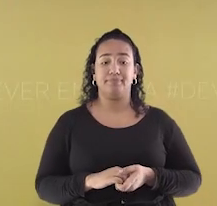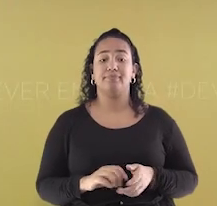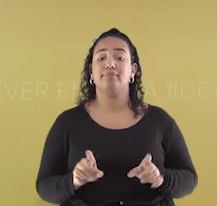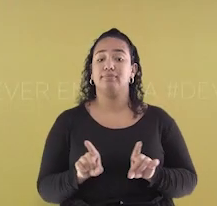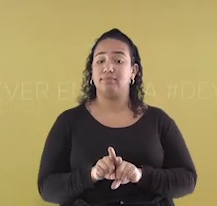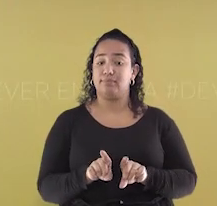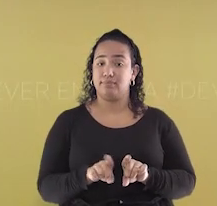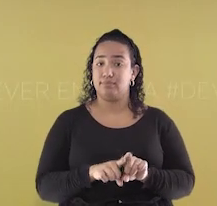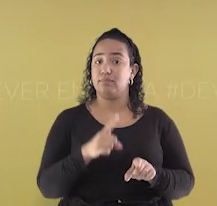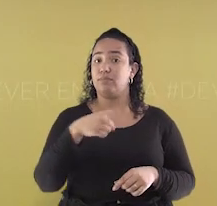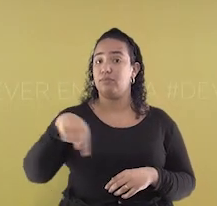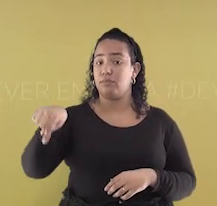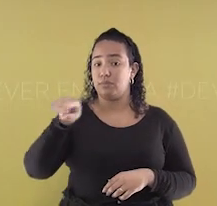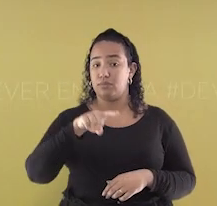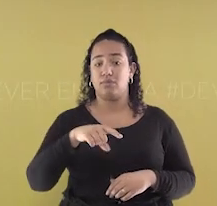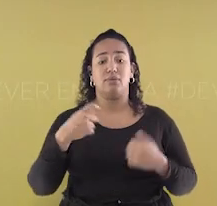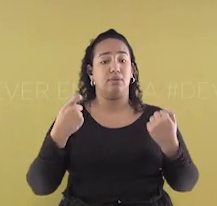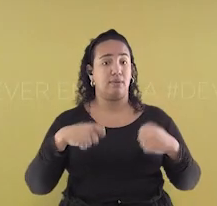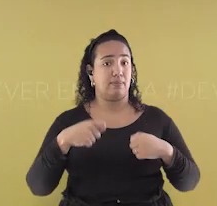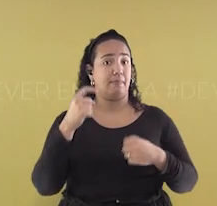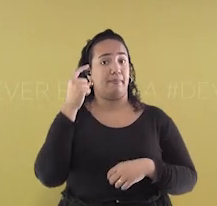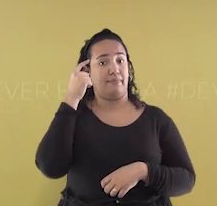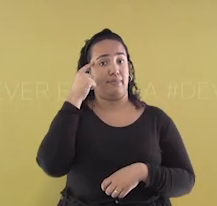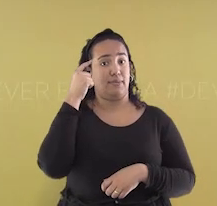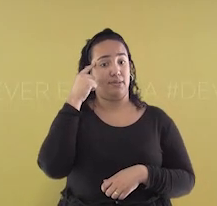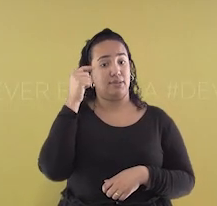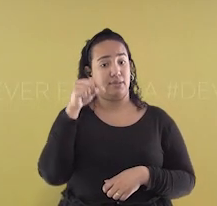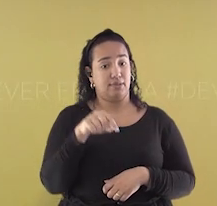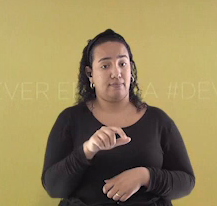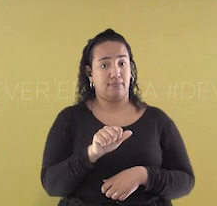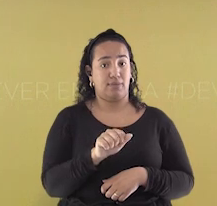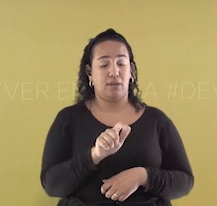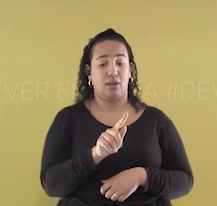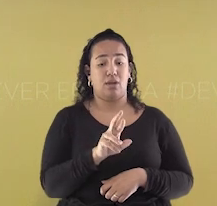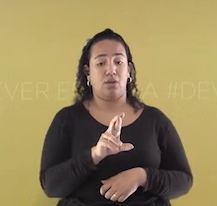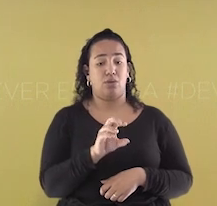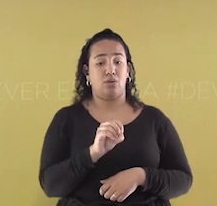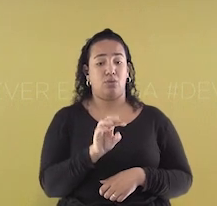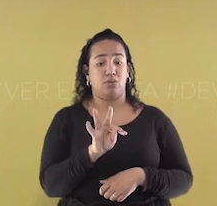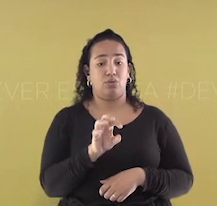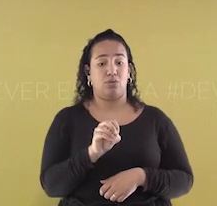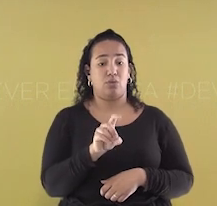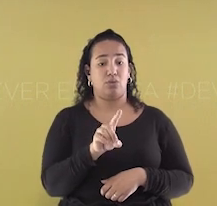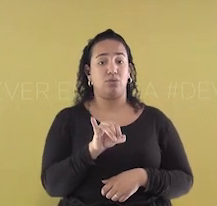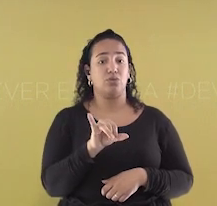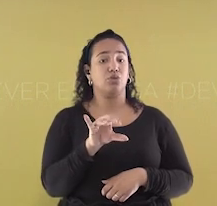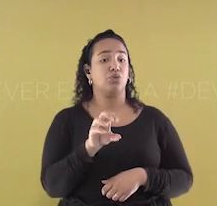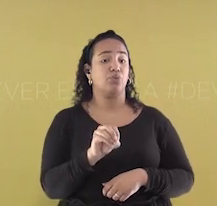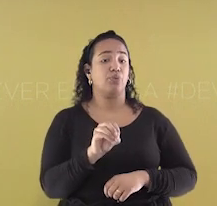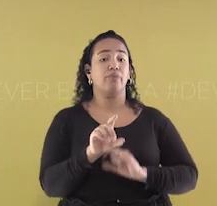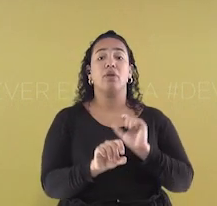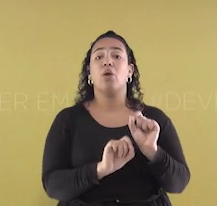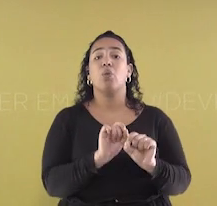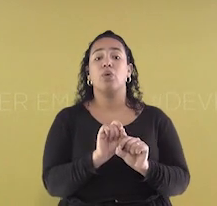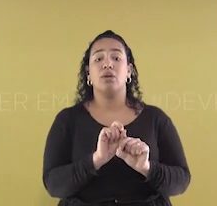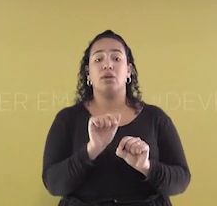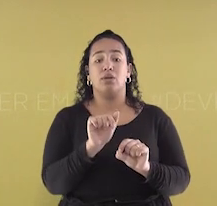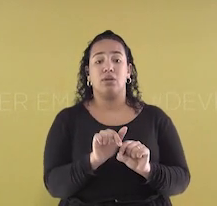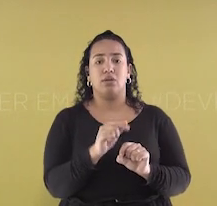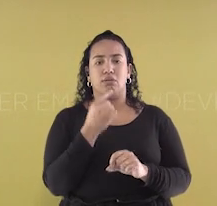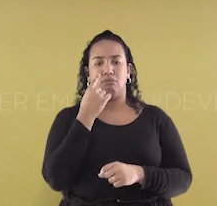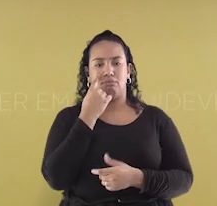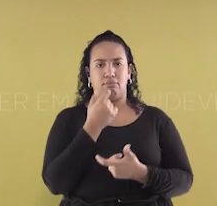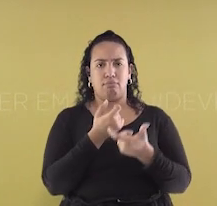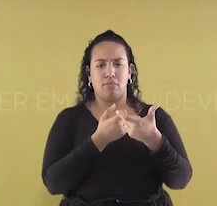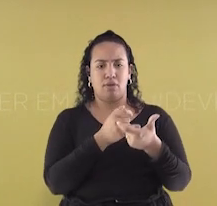Outra questão em que podemos pensar a partir desse uso de agrotóxicos é a contaminação dos lençóis freáticos. Opa,